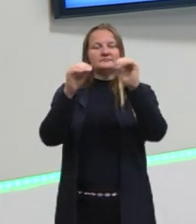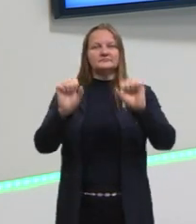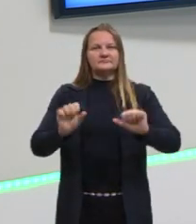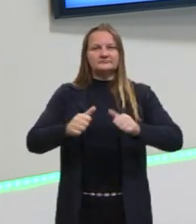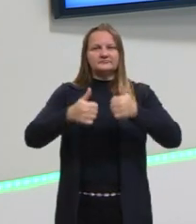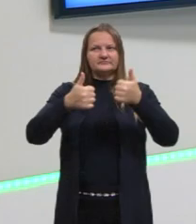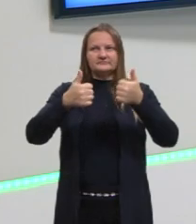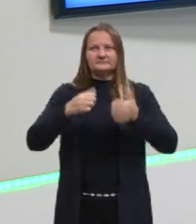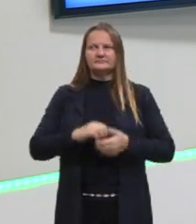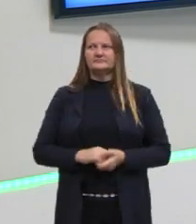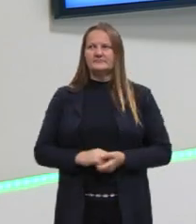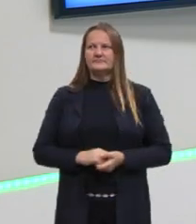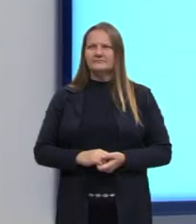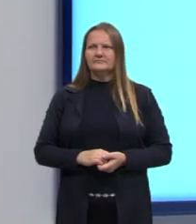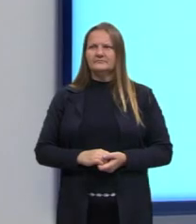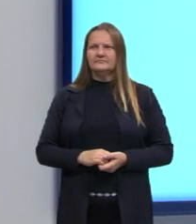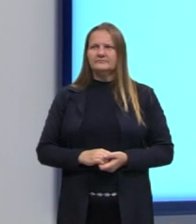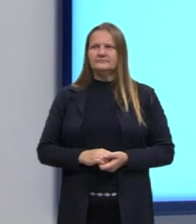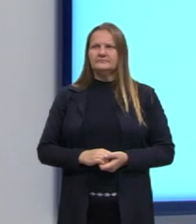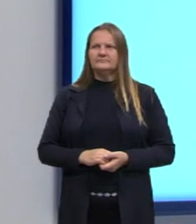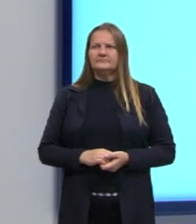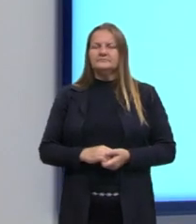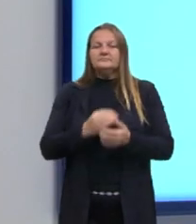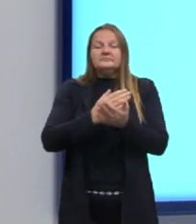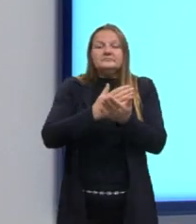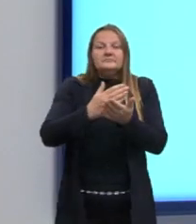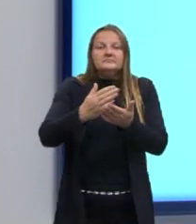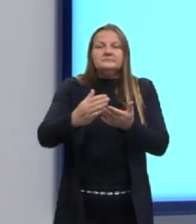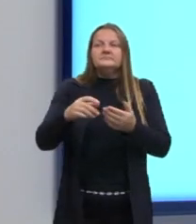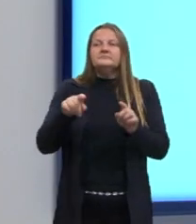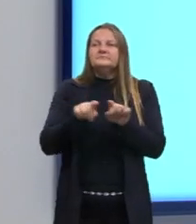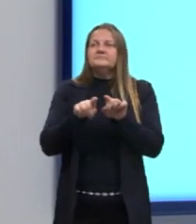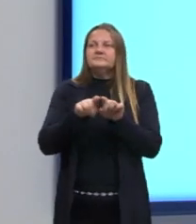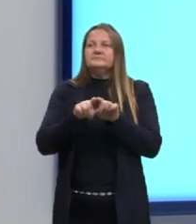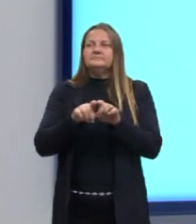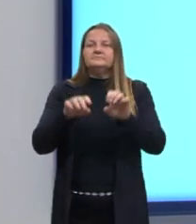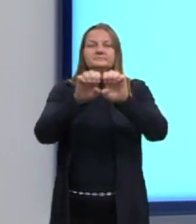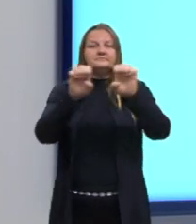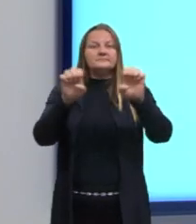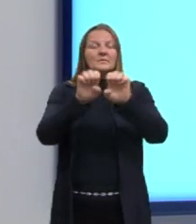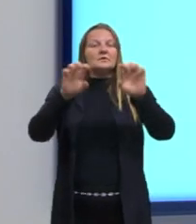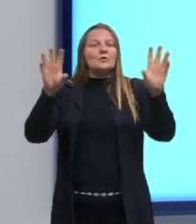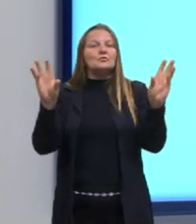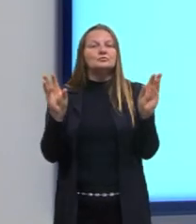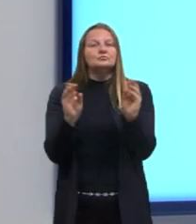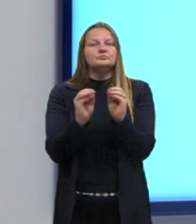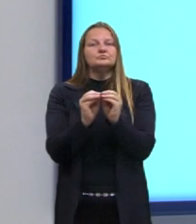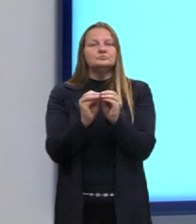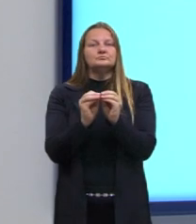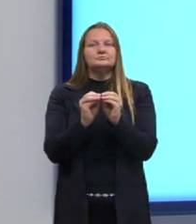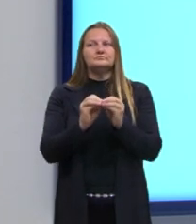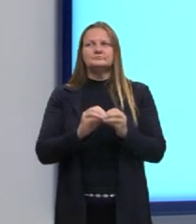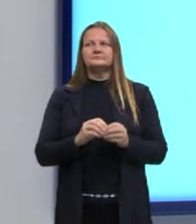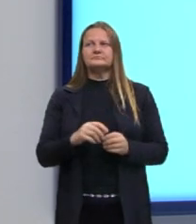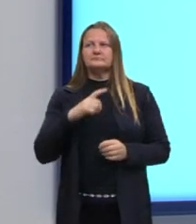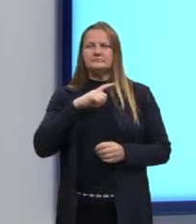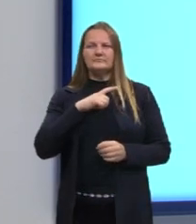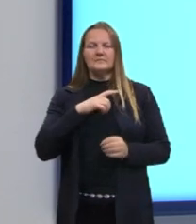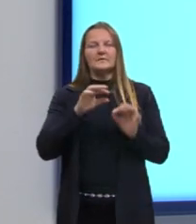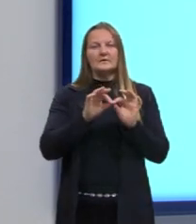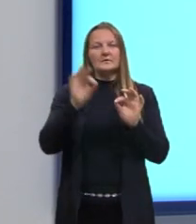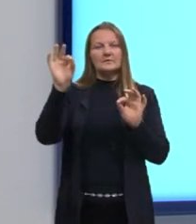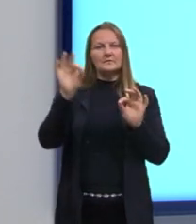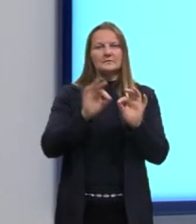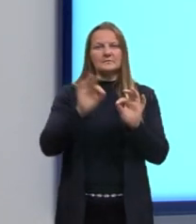o conteúdo a partir disso nós conseguimos chegar na equação reduzida da reta